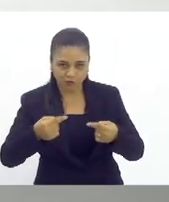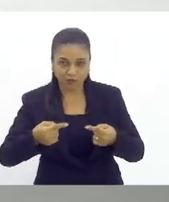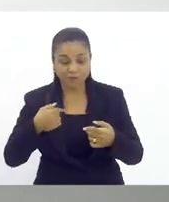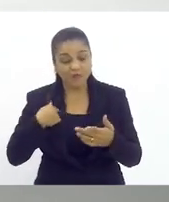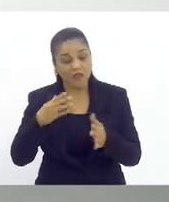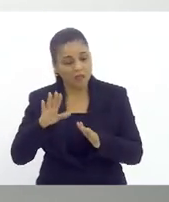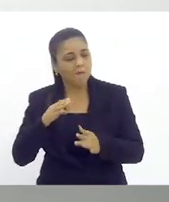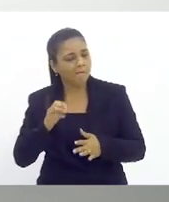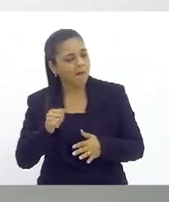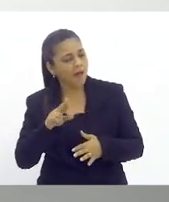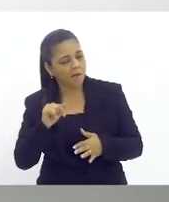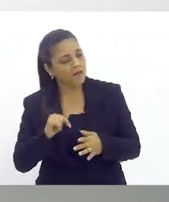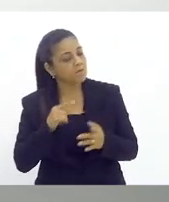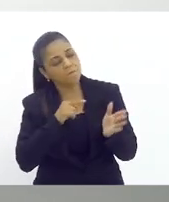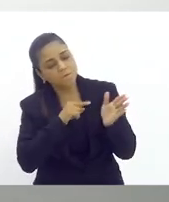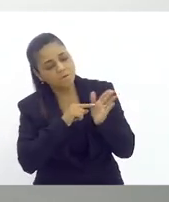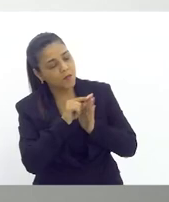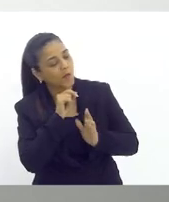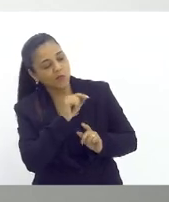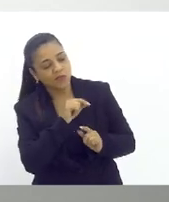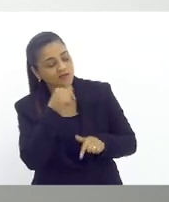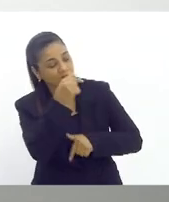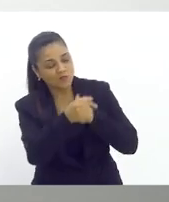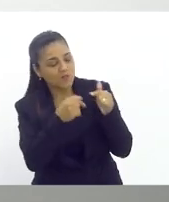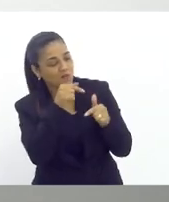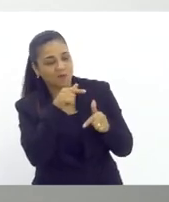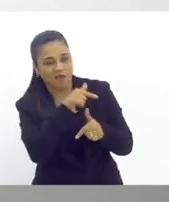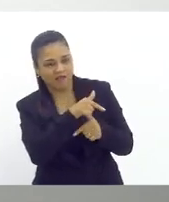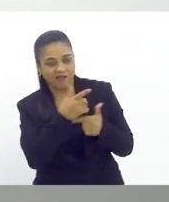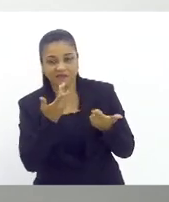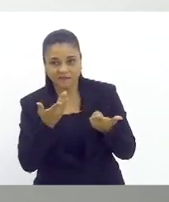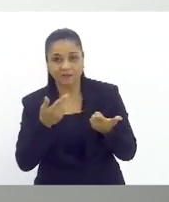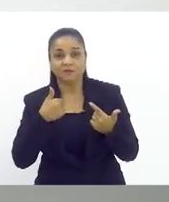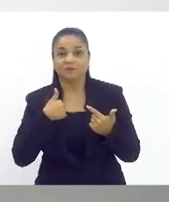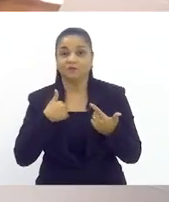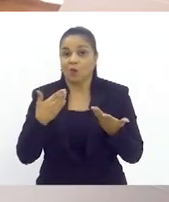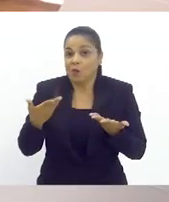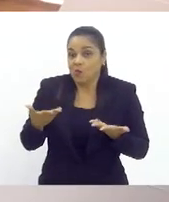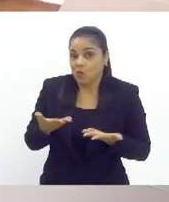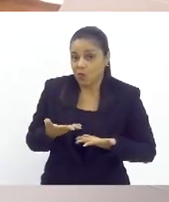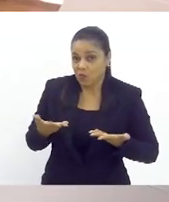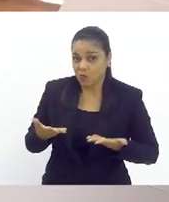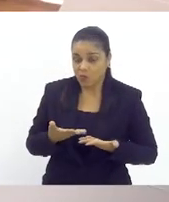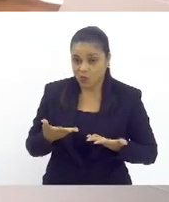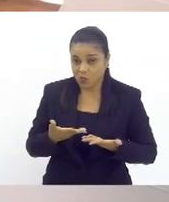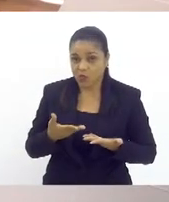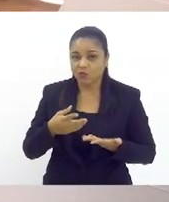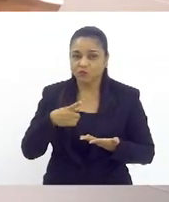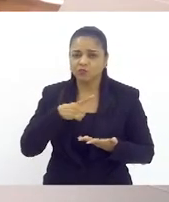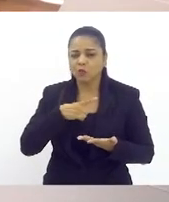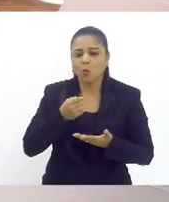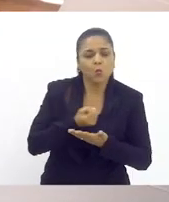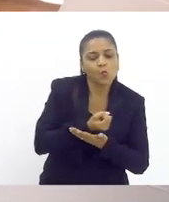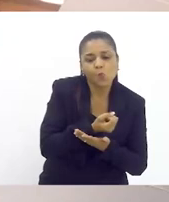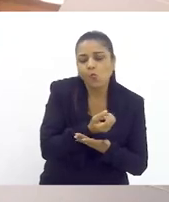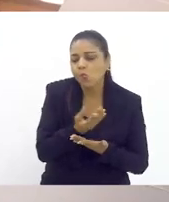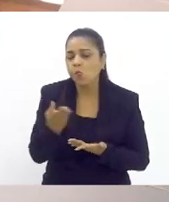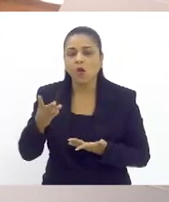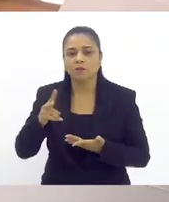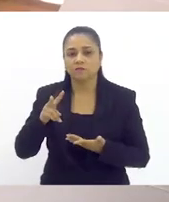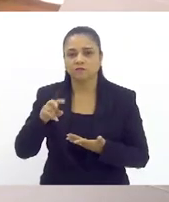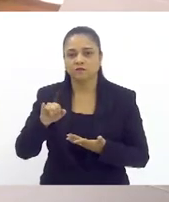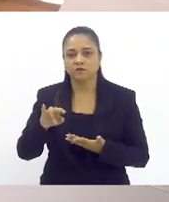mesa louvando o teu trabalho atualmente nós temos quantos viveristas